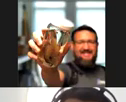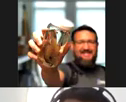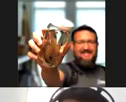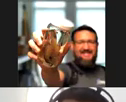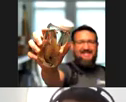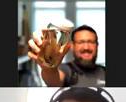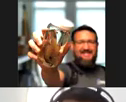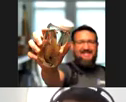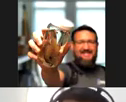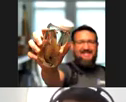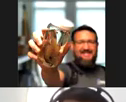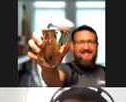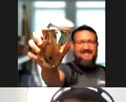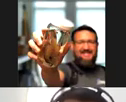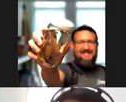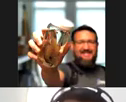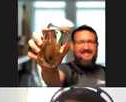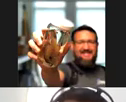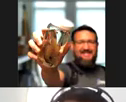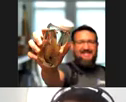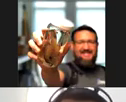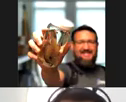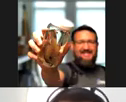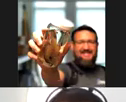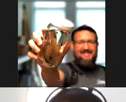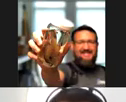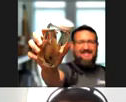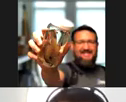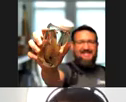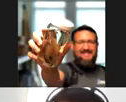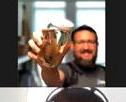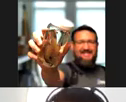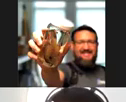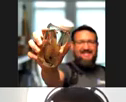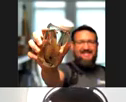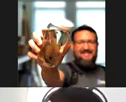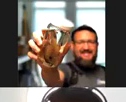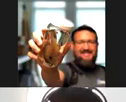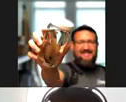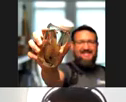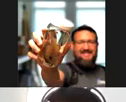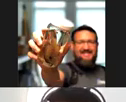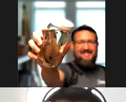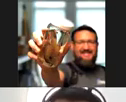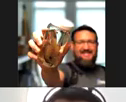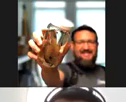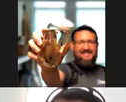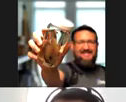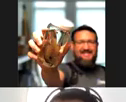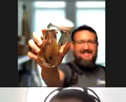artigo, na década de 50 a 56, apenas 5% dos artigos na revista Ecology, eles